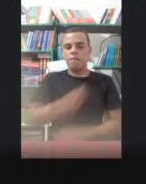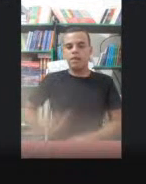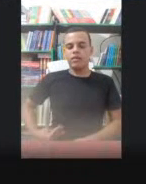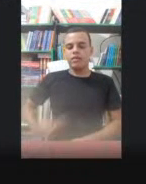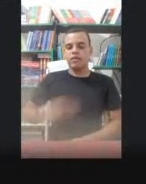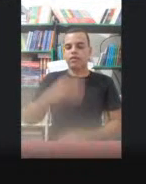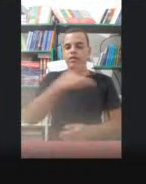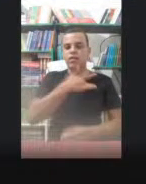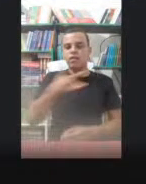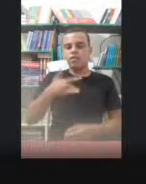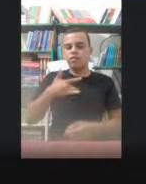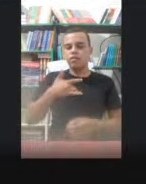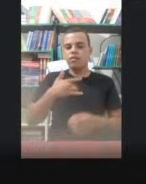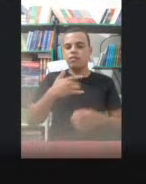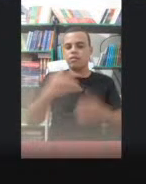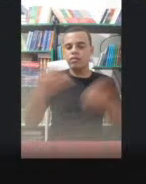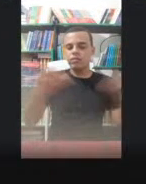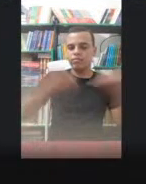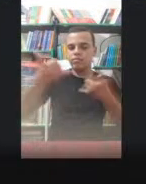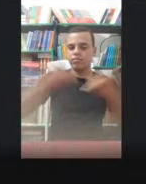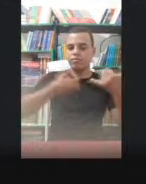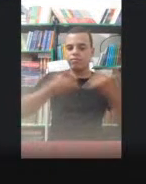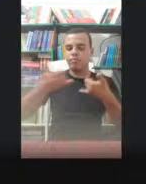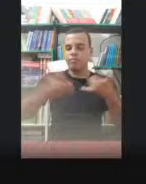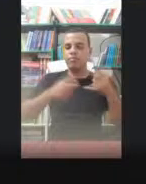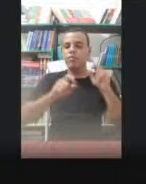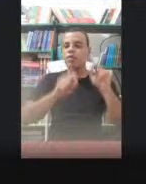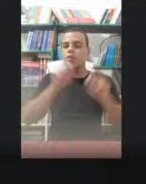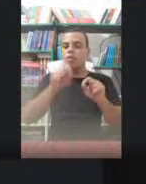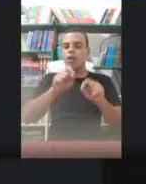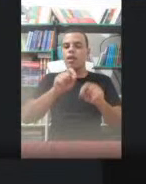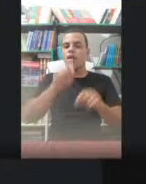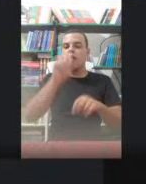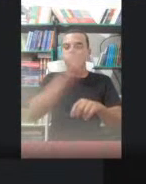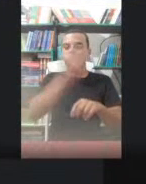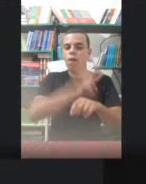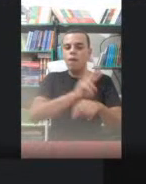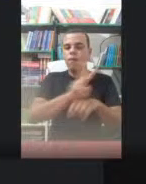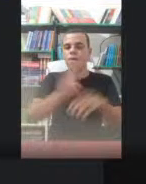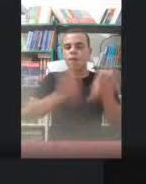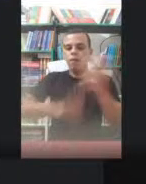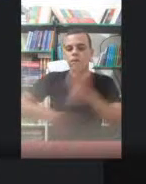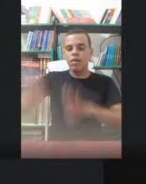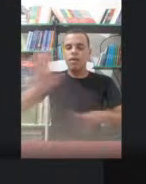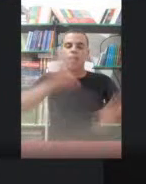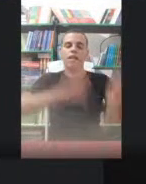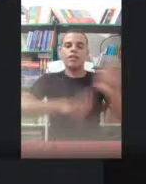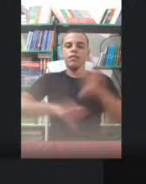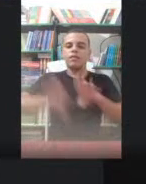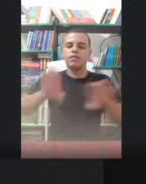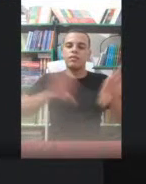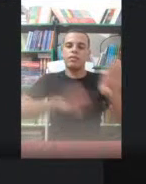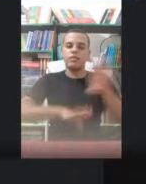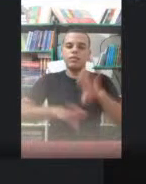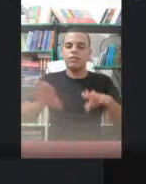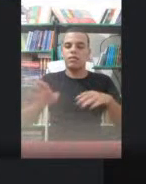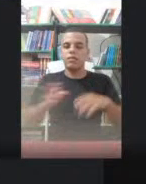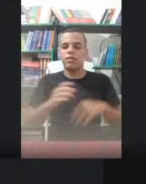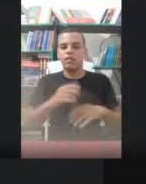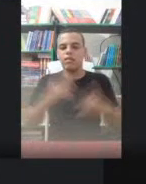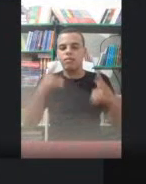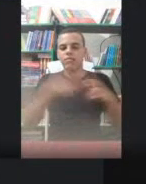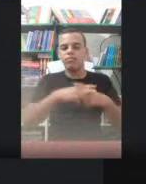nos norteia, né, a paternidade e o cuidado como um deles. Lembrando que os outros, né, a questão da violência e dos acidentes, as